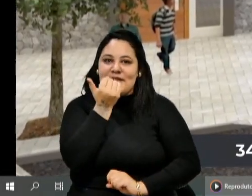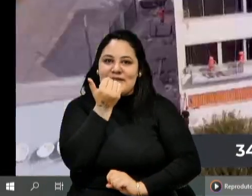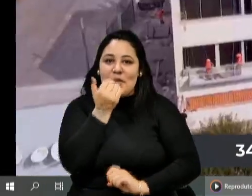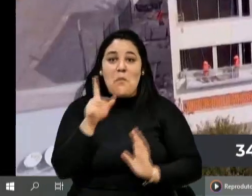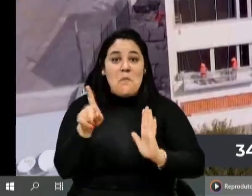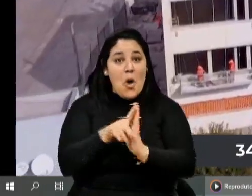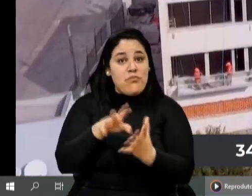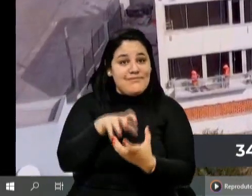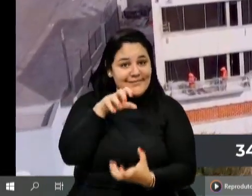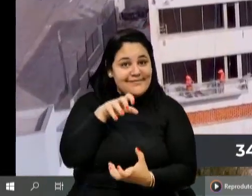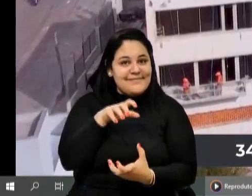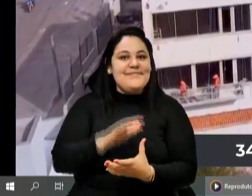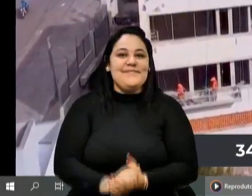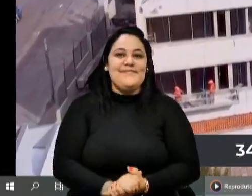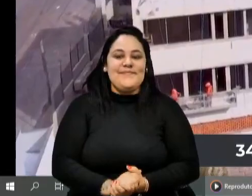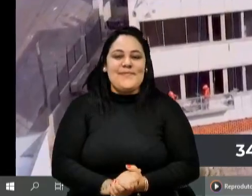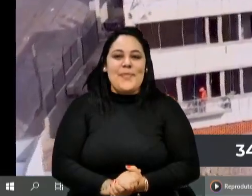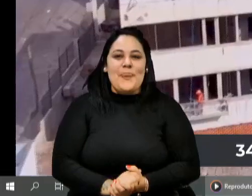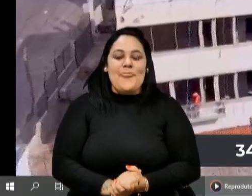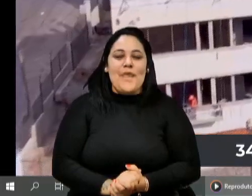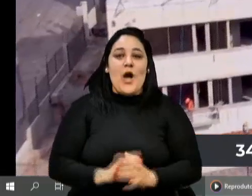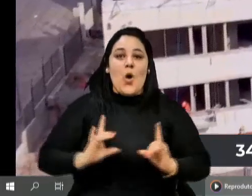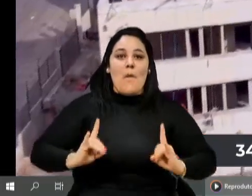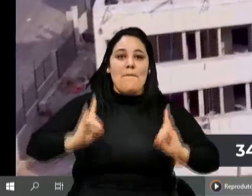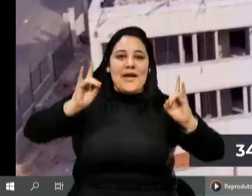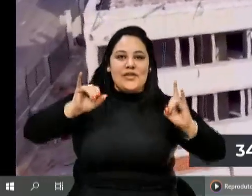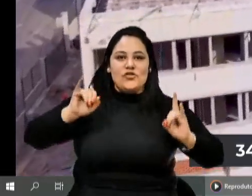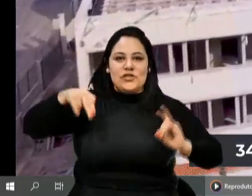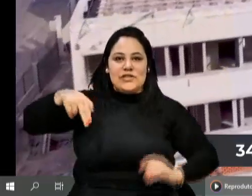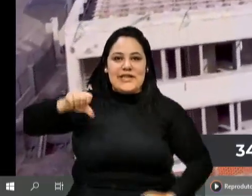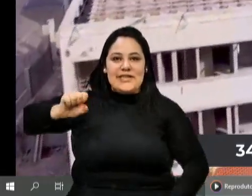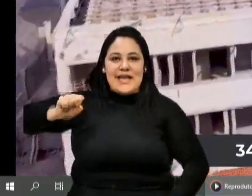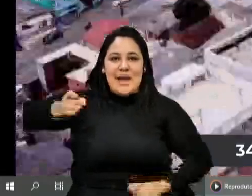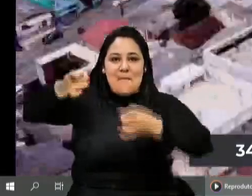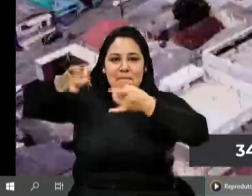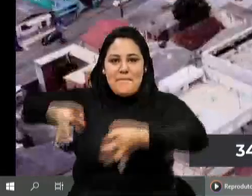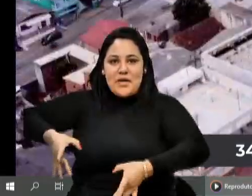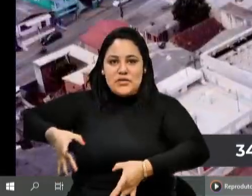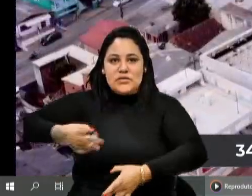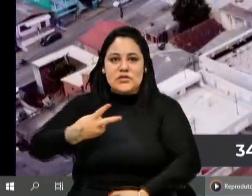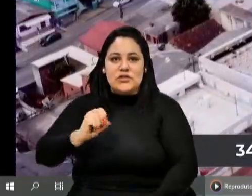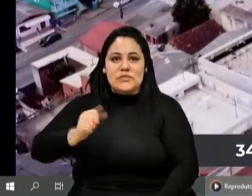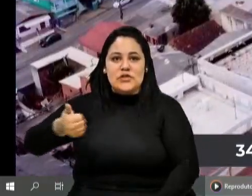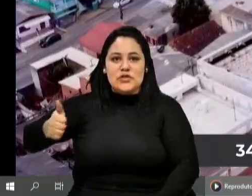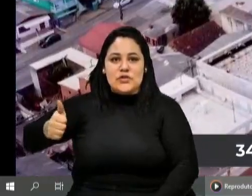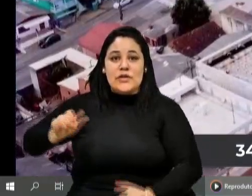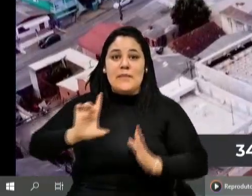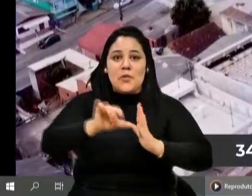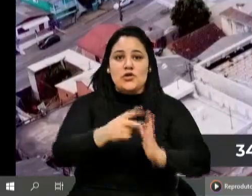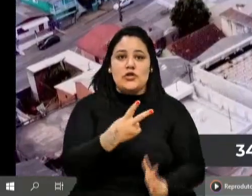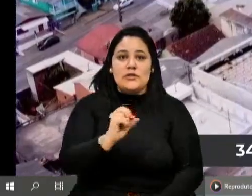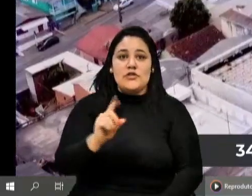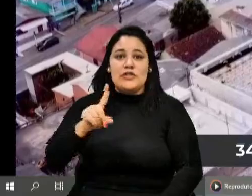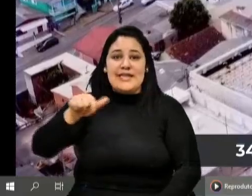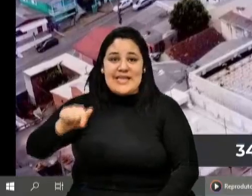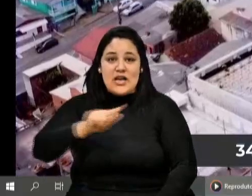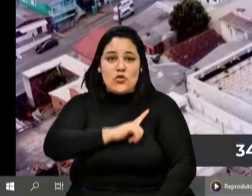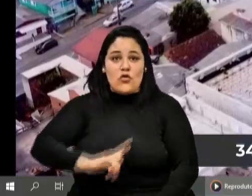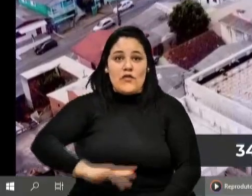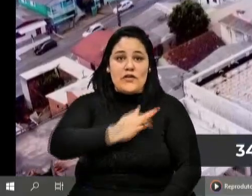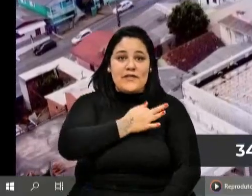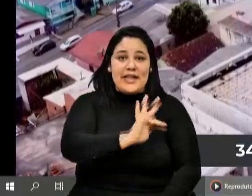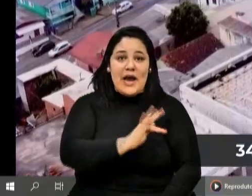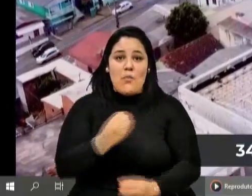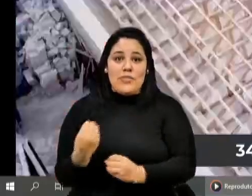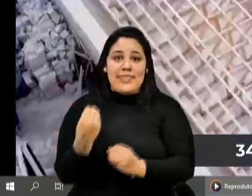deles. O prédio do antigo INSS estava abandonado desde 2011. Em 2017, o governo federal repassou a estrutura